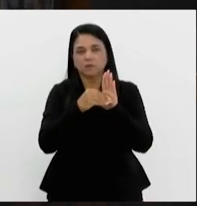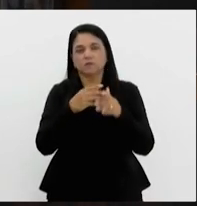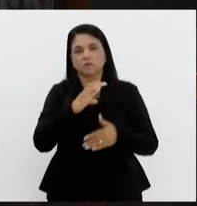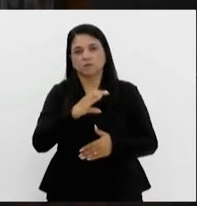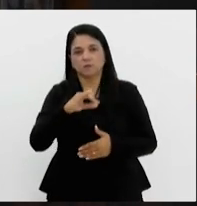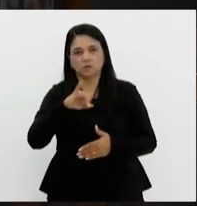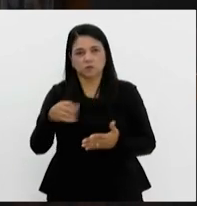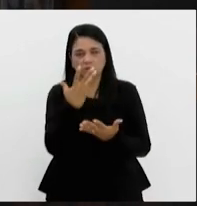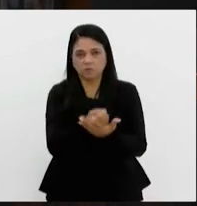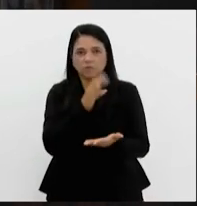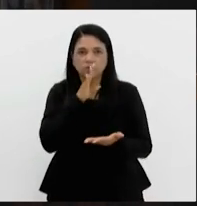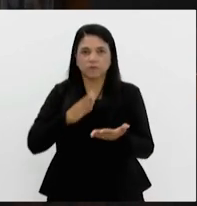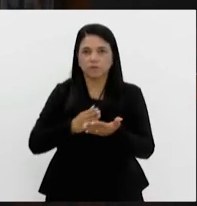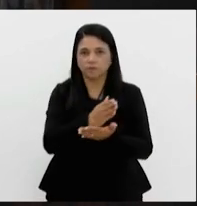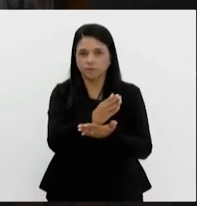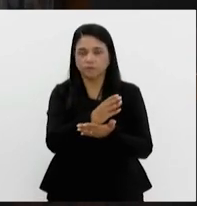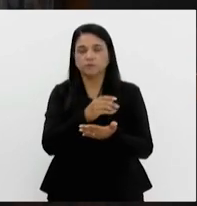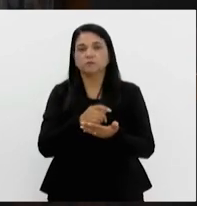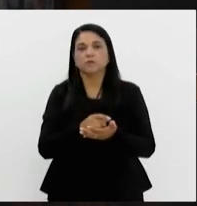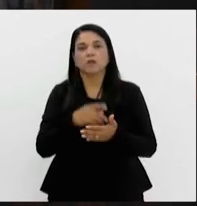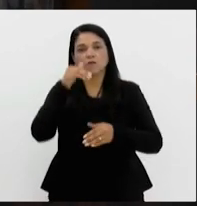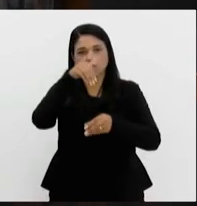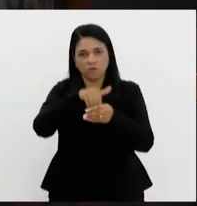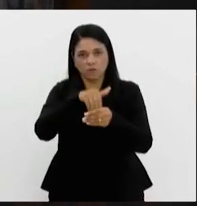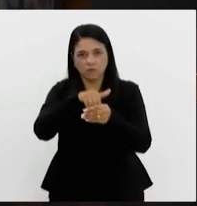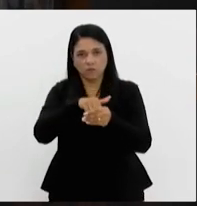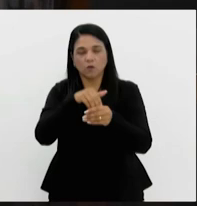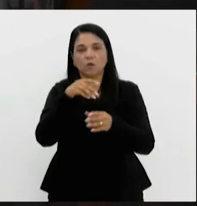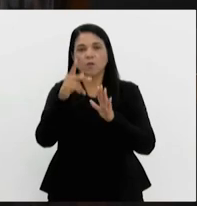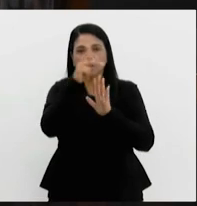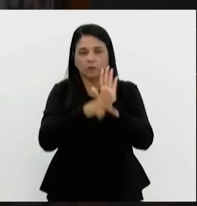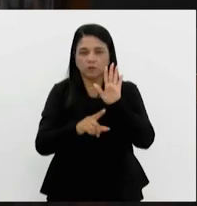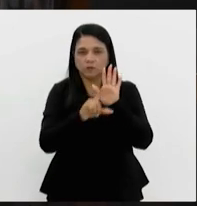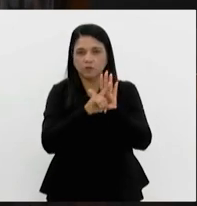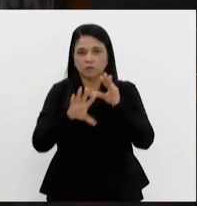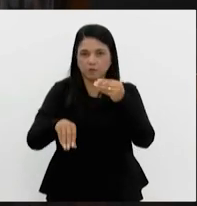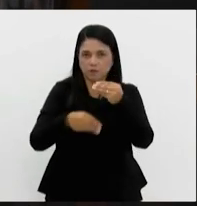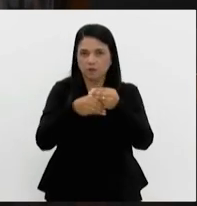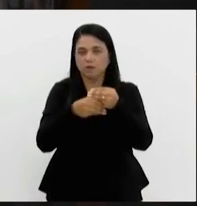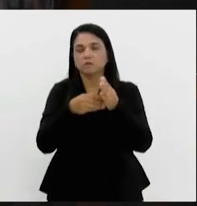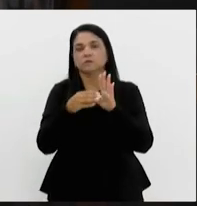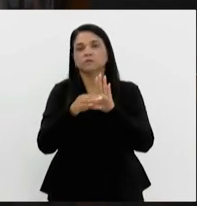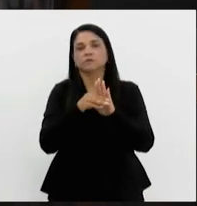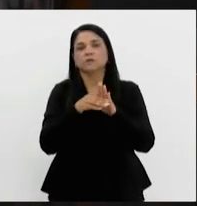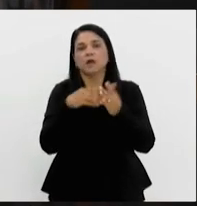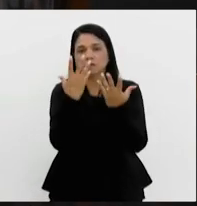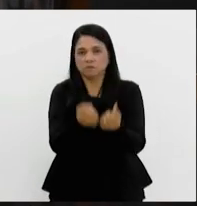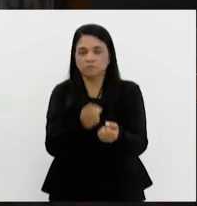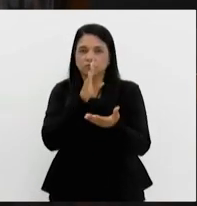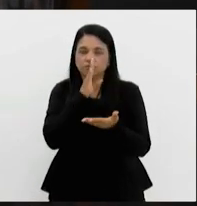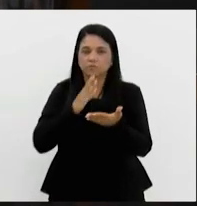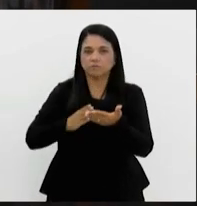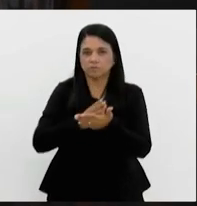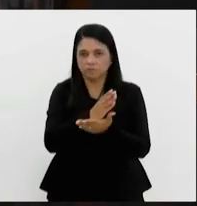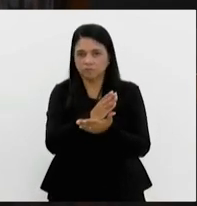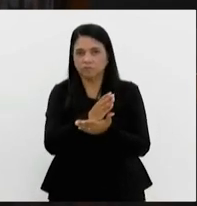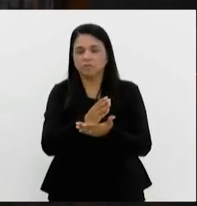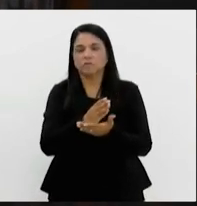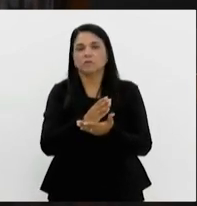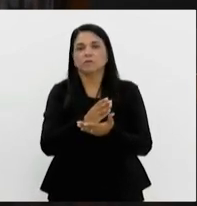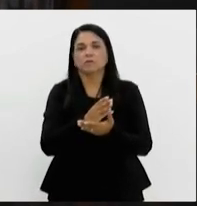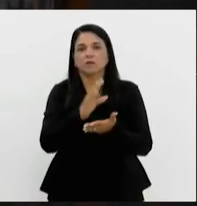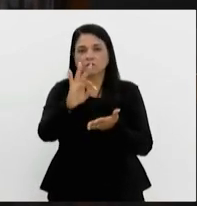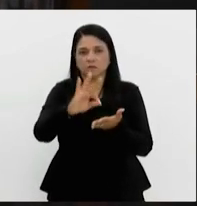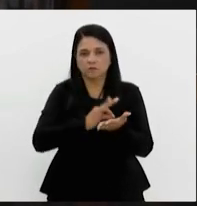permaneçam como estão. Aprovado. Em votação, o projeto assim emendado. Senhores que aprovam, mas como estão? Aprovado. Vai